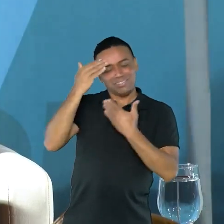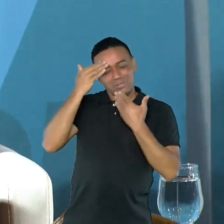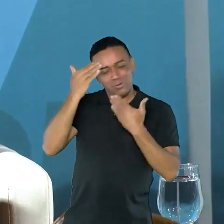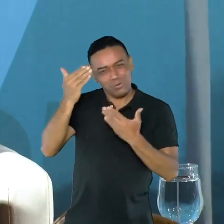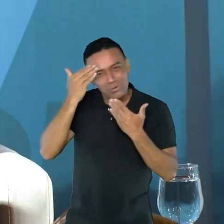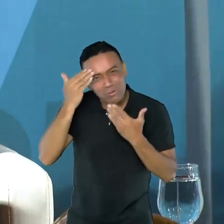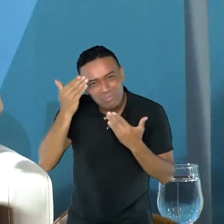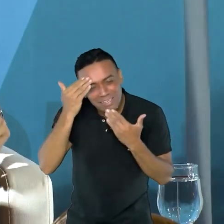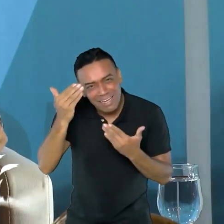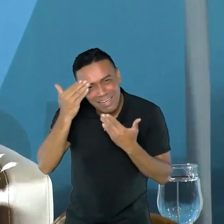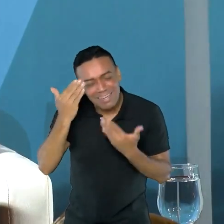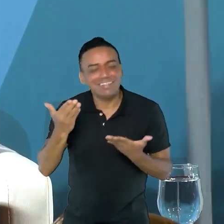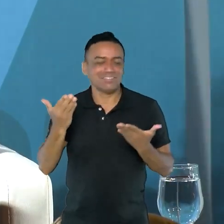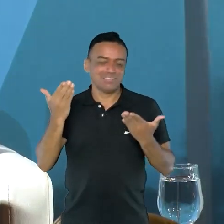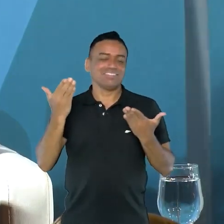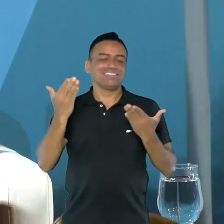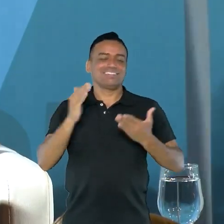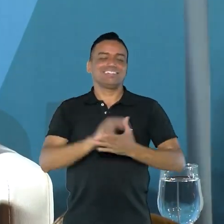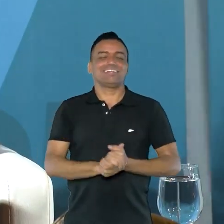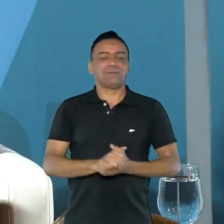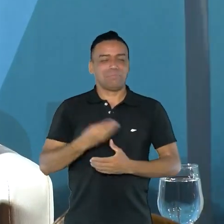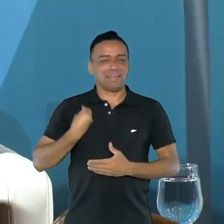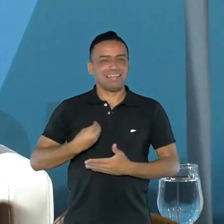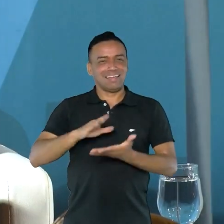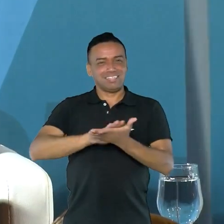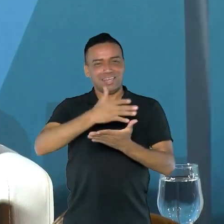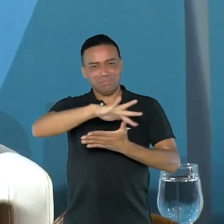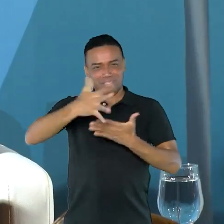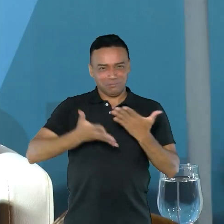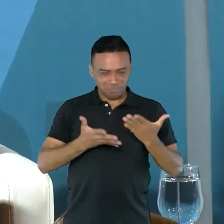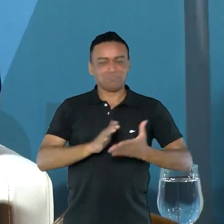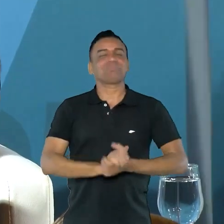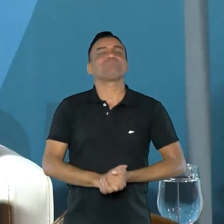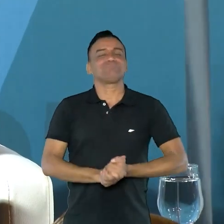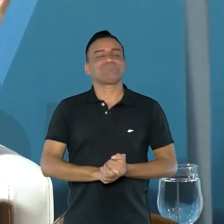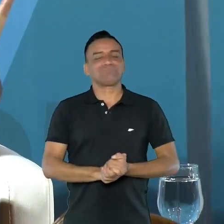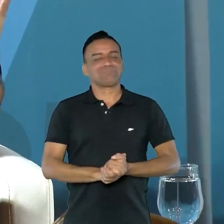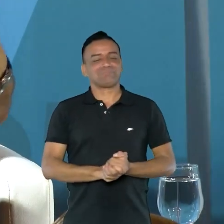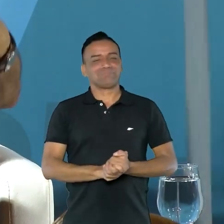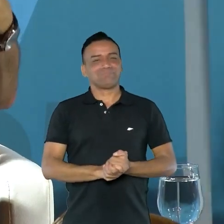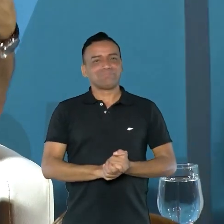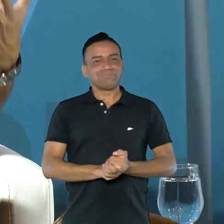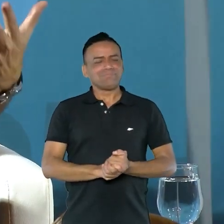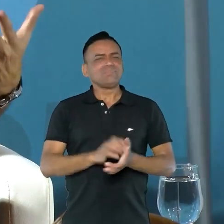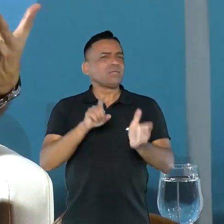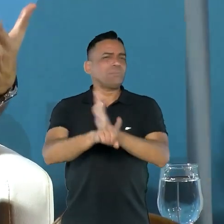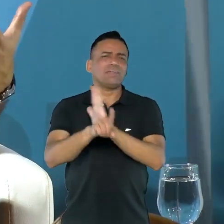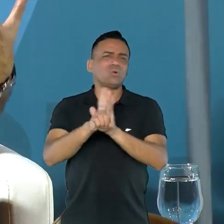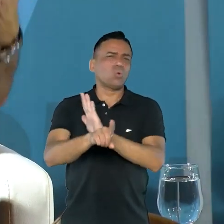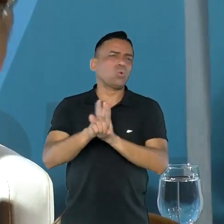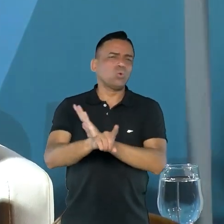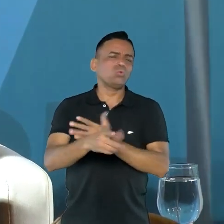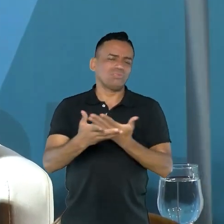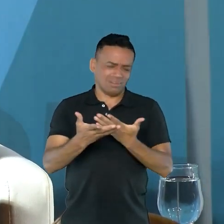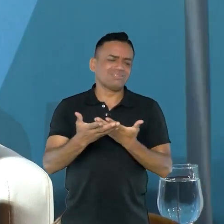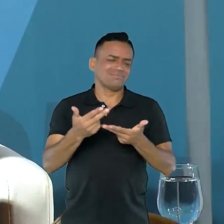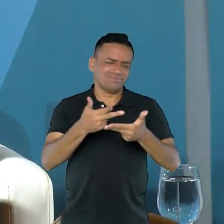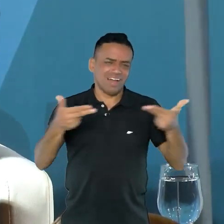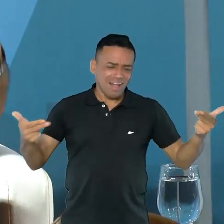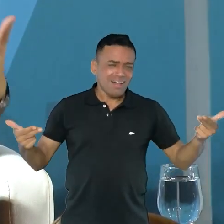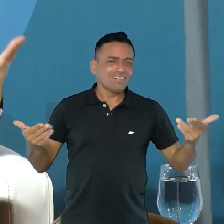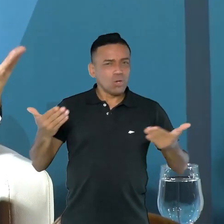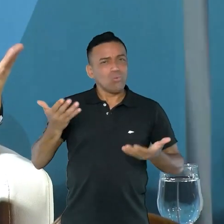Olha só, no nosso modelo, eu tenho mais uma série de perguntas aqui, mas não posso, de modo algum, deixar de abrir